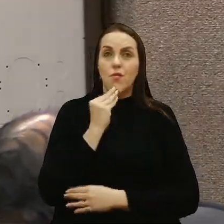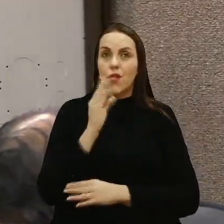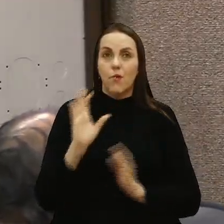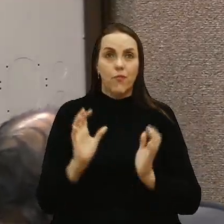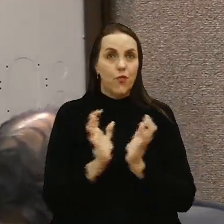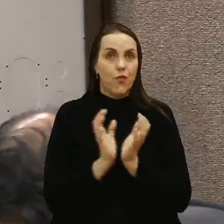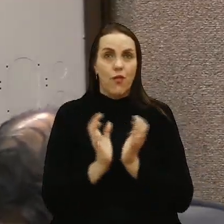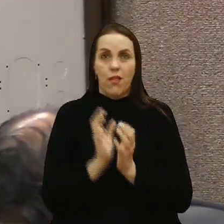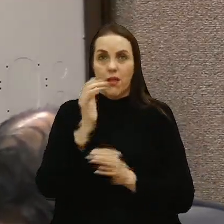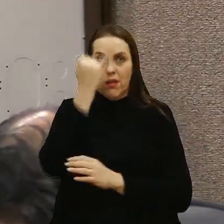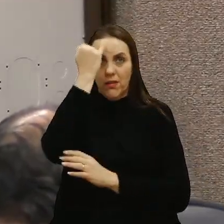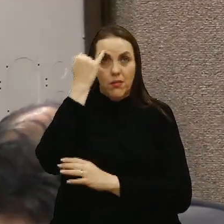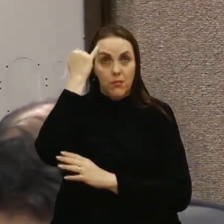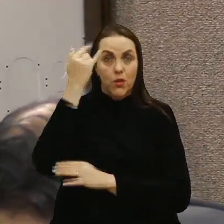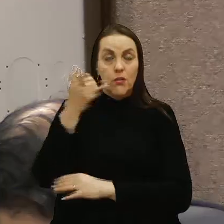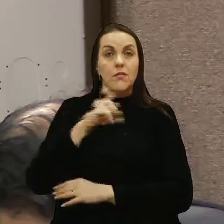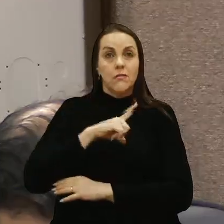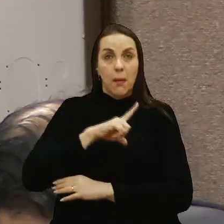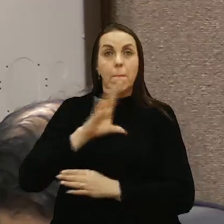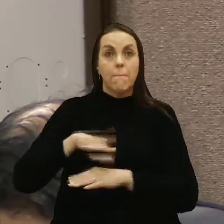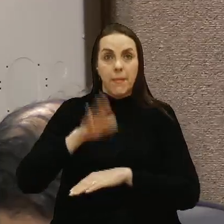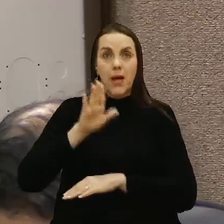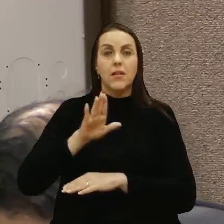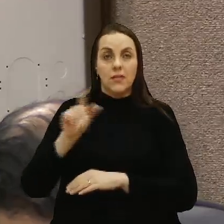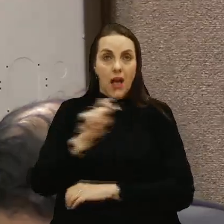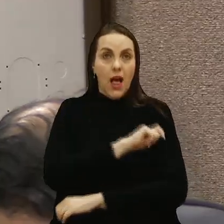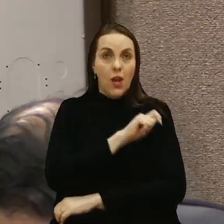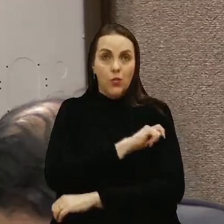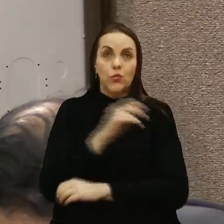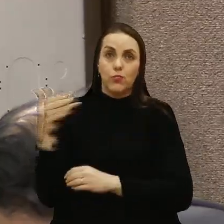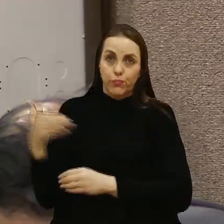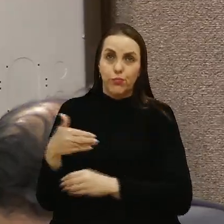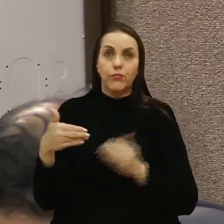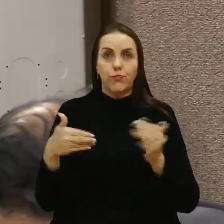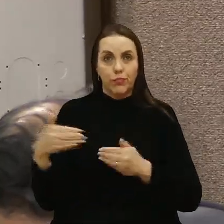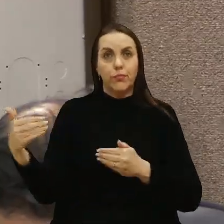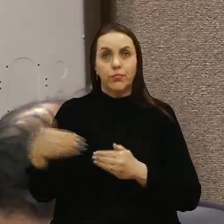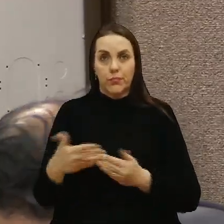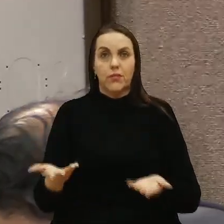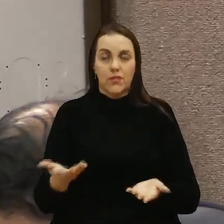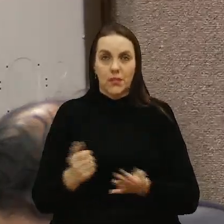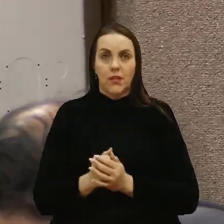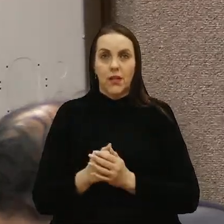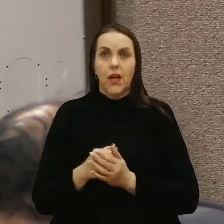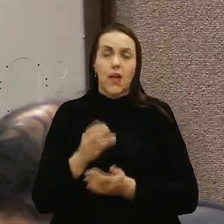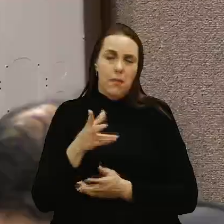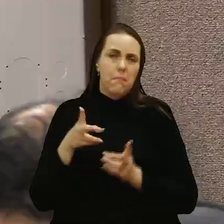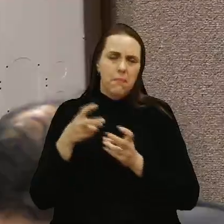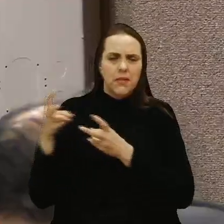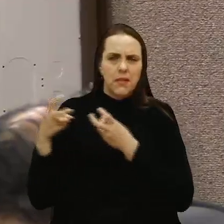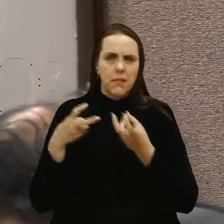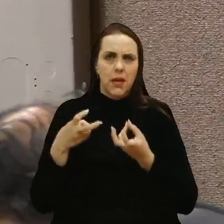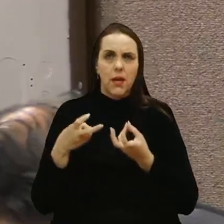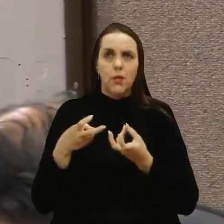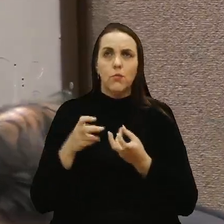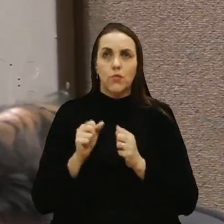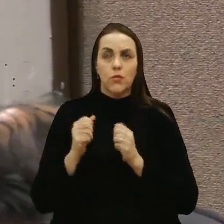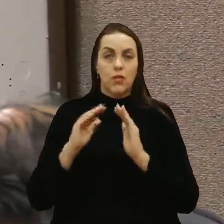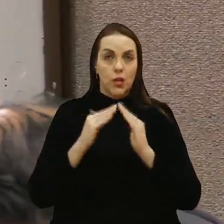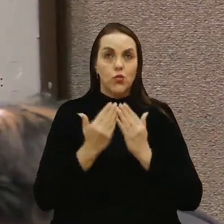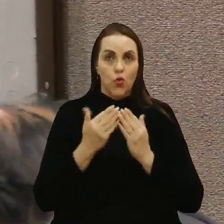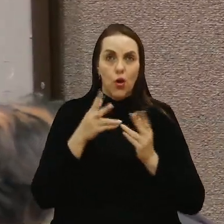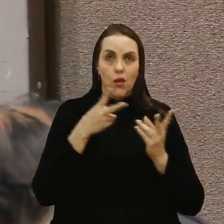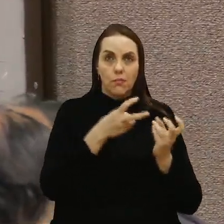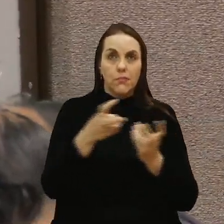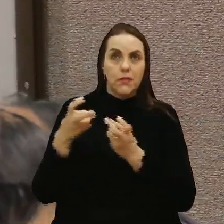D'Ambros, que chega muito mais alunos, está chegando muita gente de fora. É notório isso, quem anda nas escolas